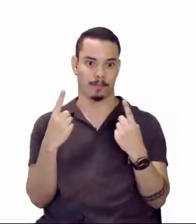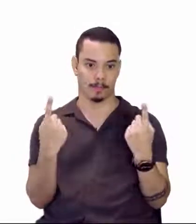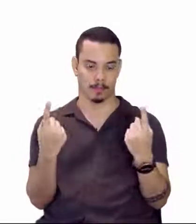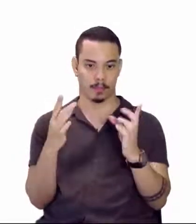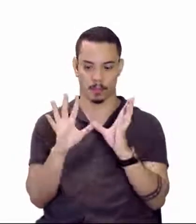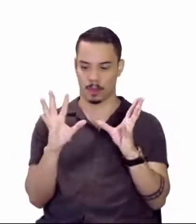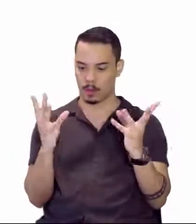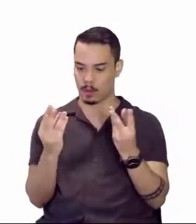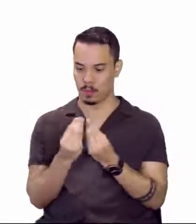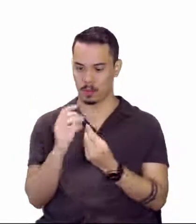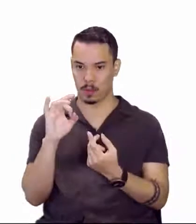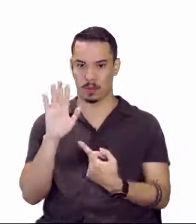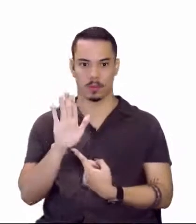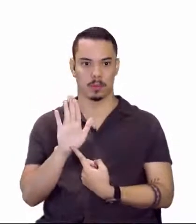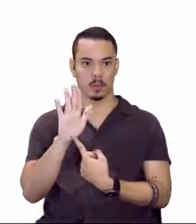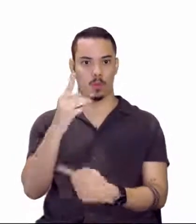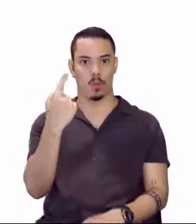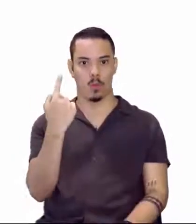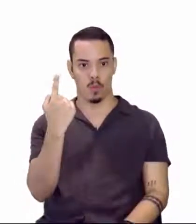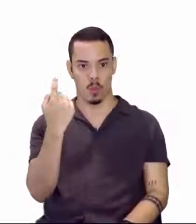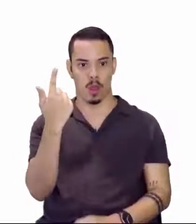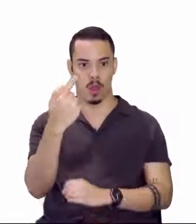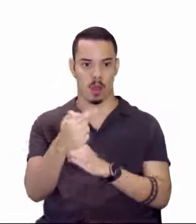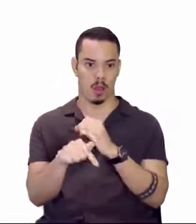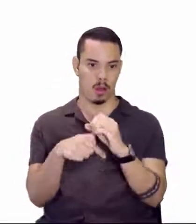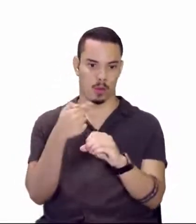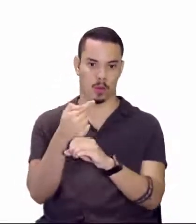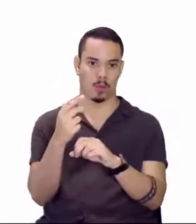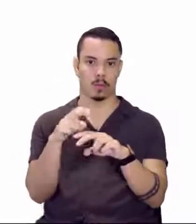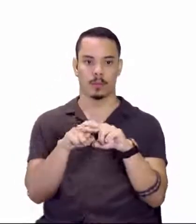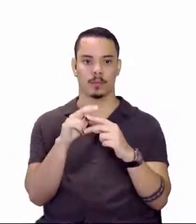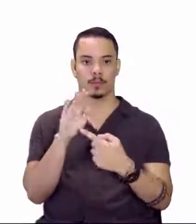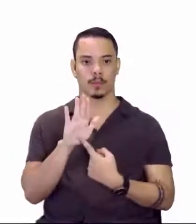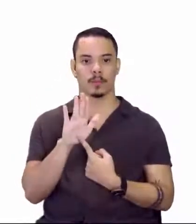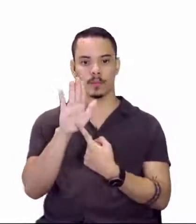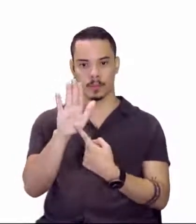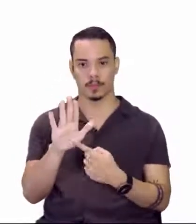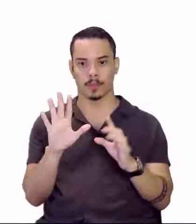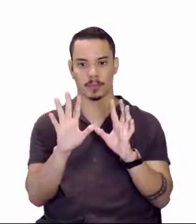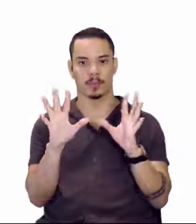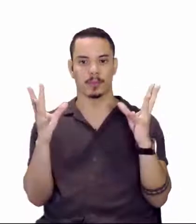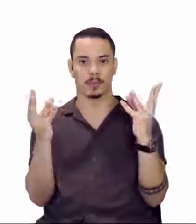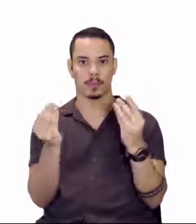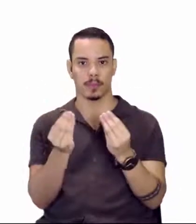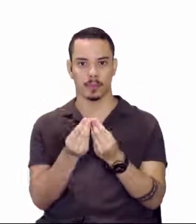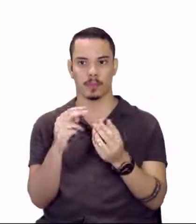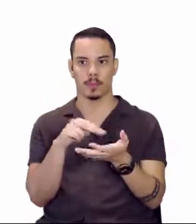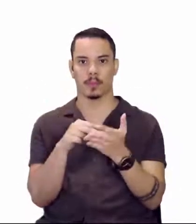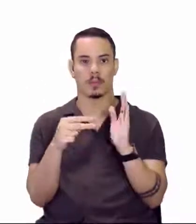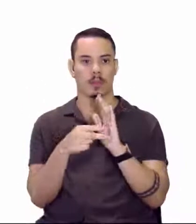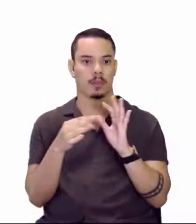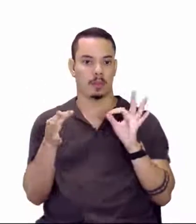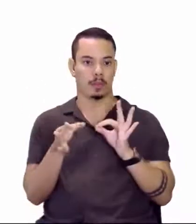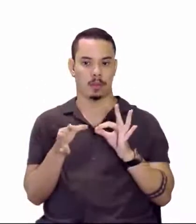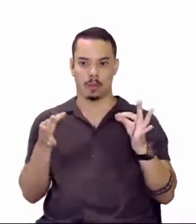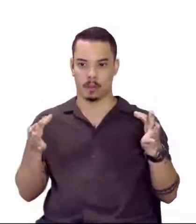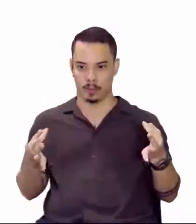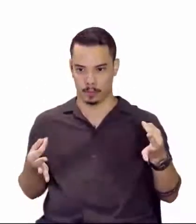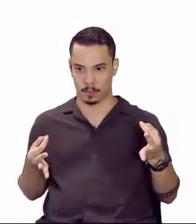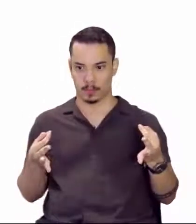molécula só apresenta um átomo, por isso são chamadas de moléculas que são substâncias simples,